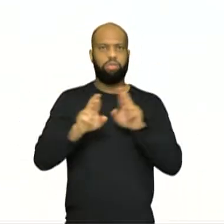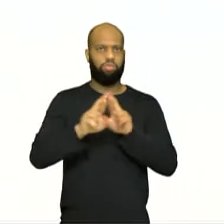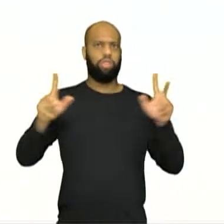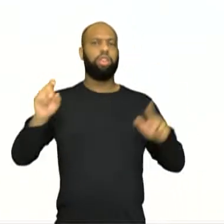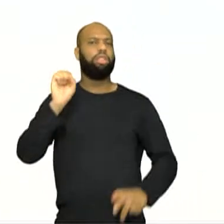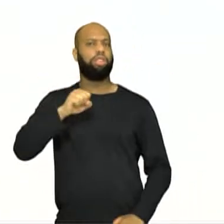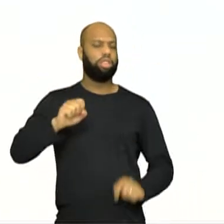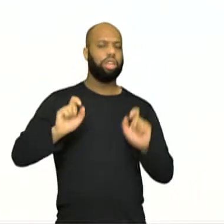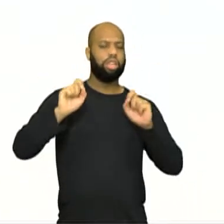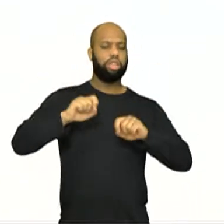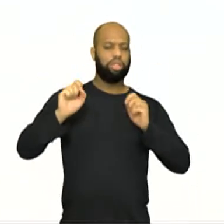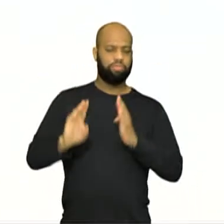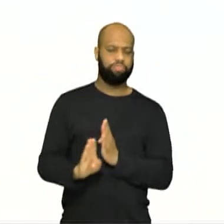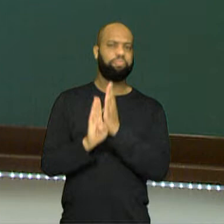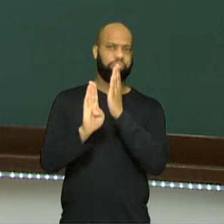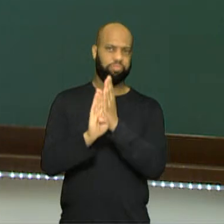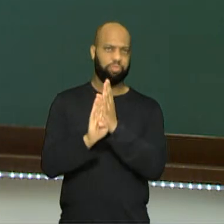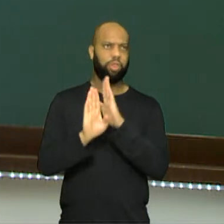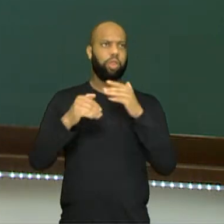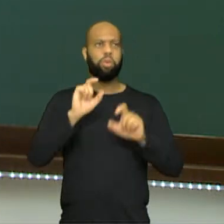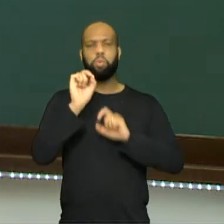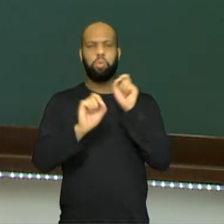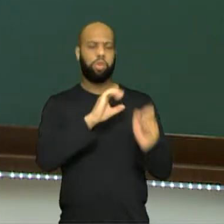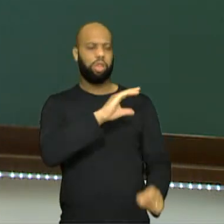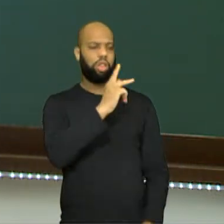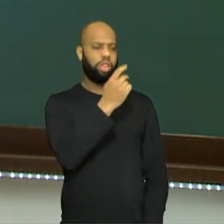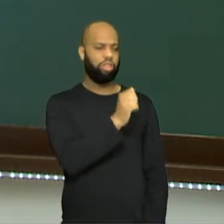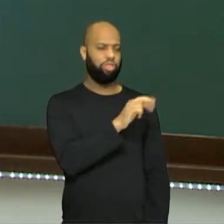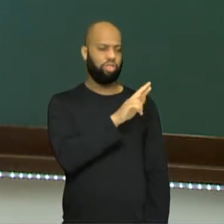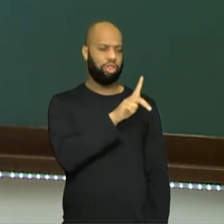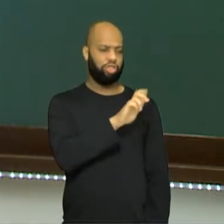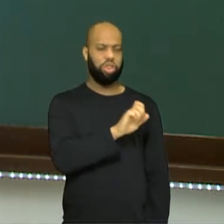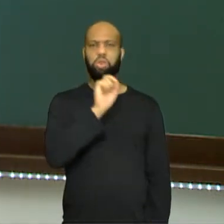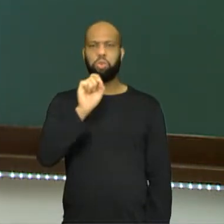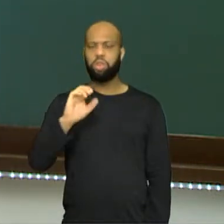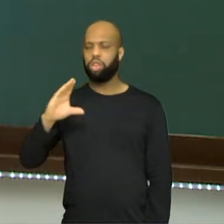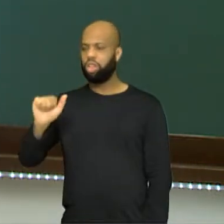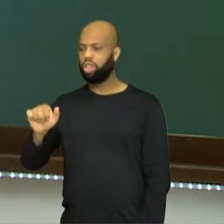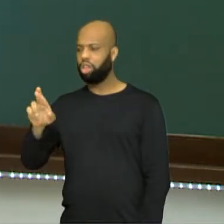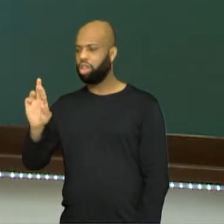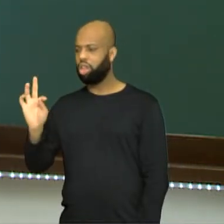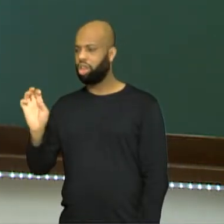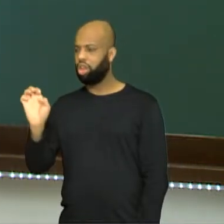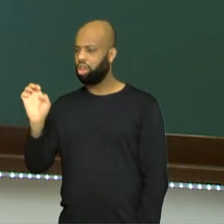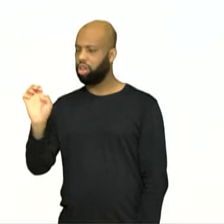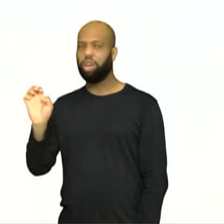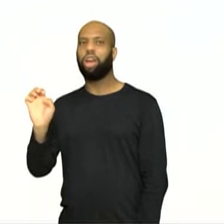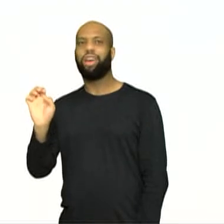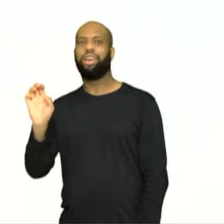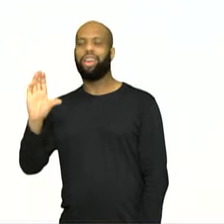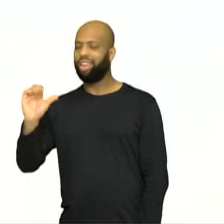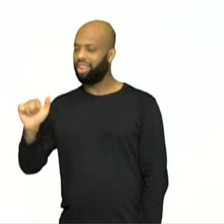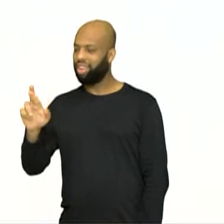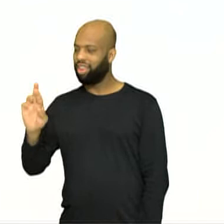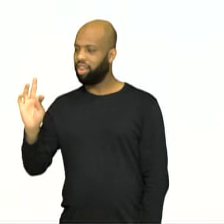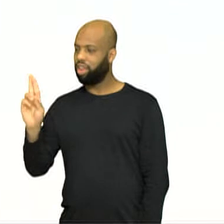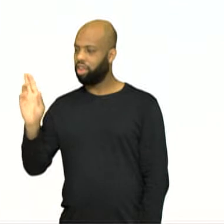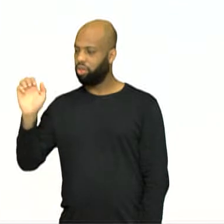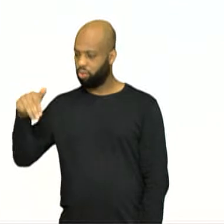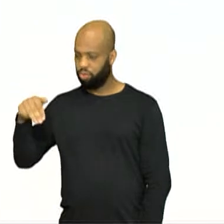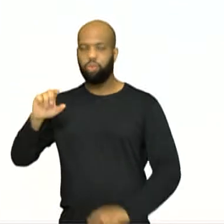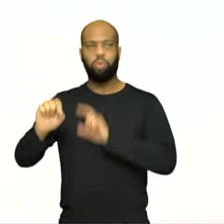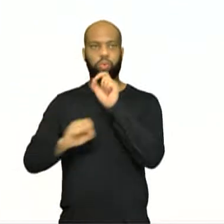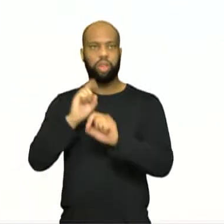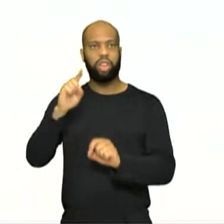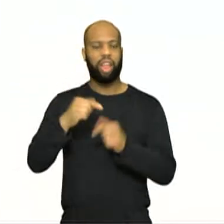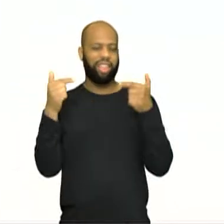é possível identificar uma charge e um cartoon. O humor crítico é uma das principais